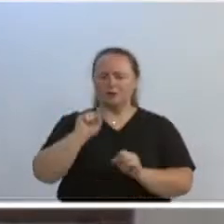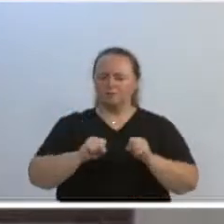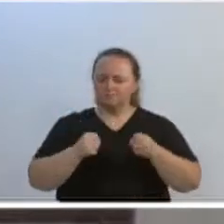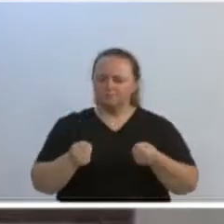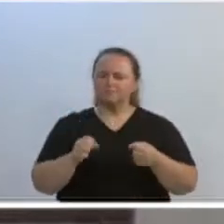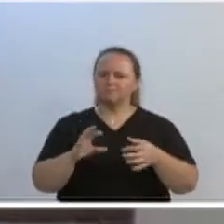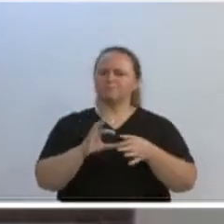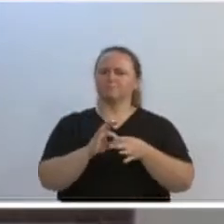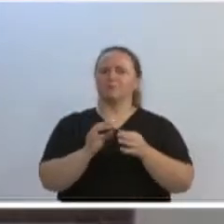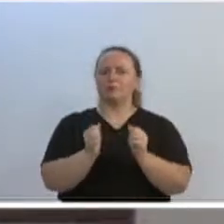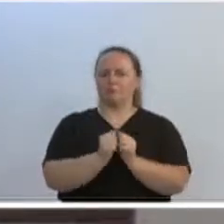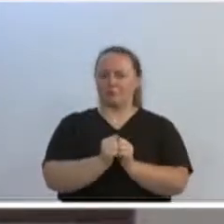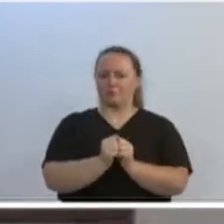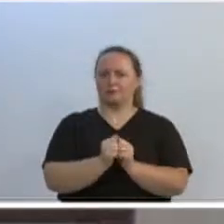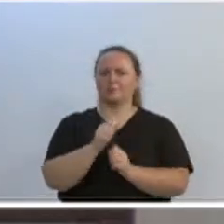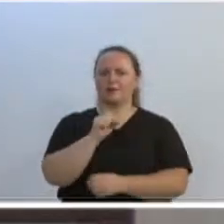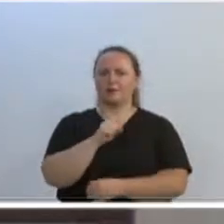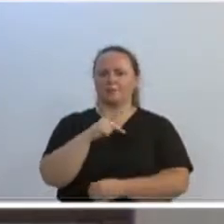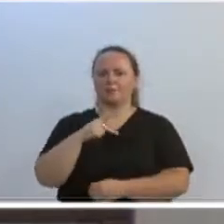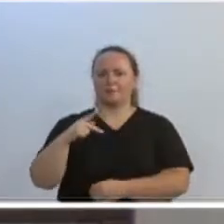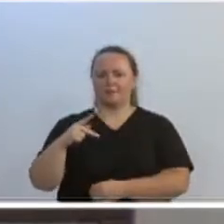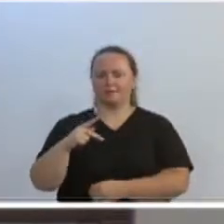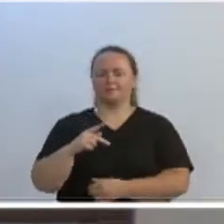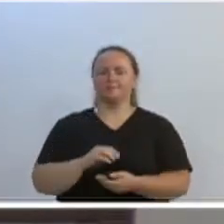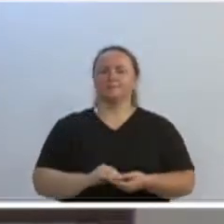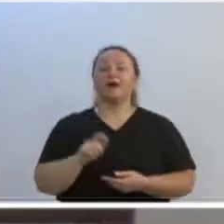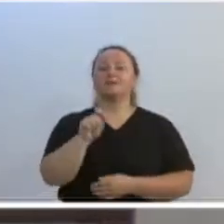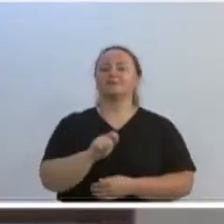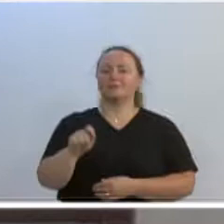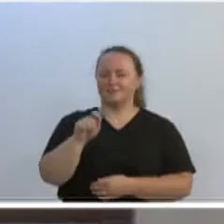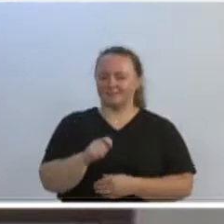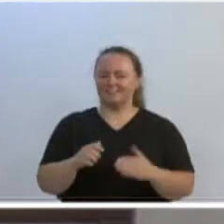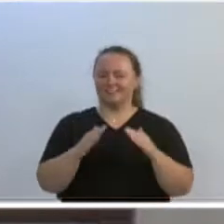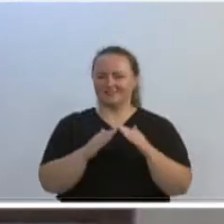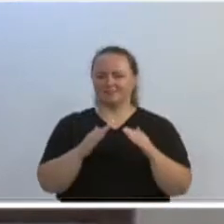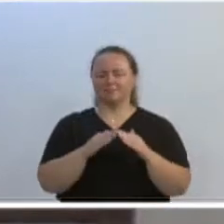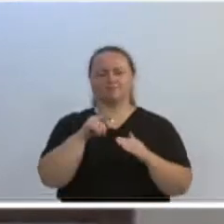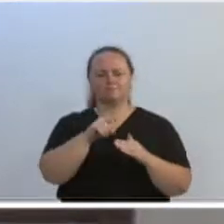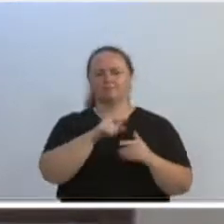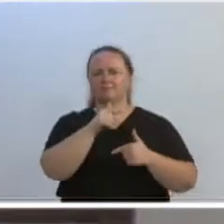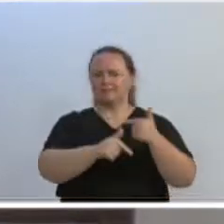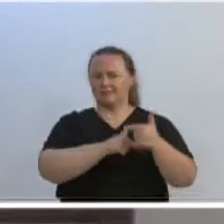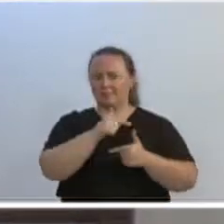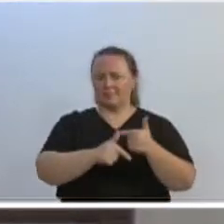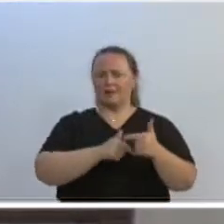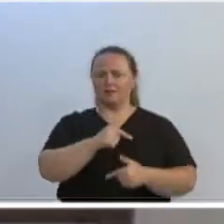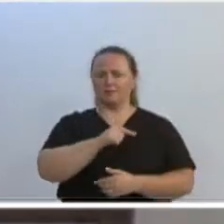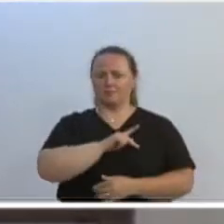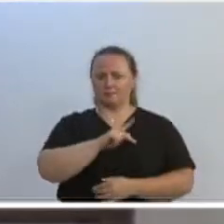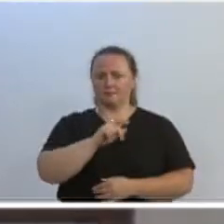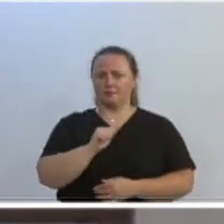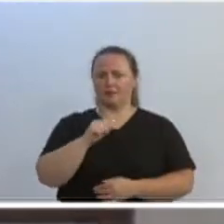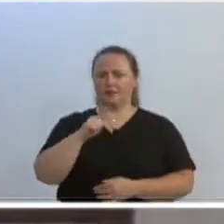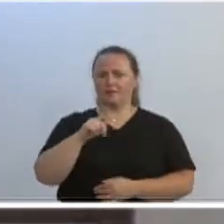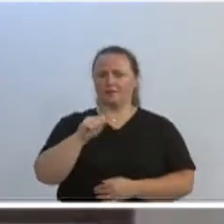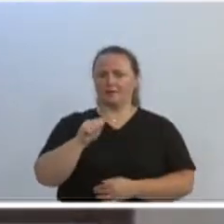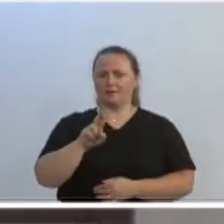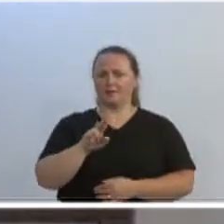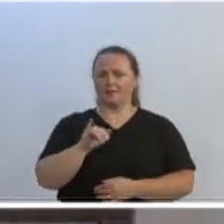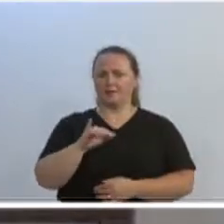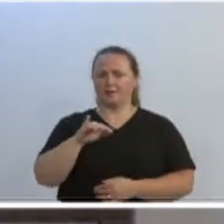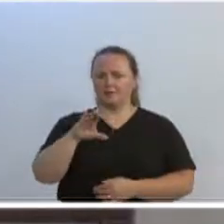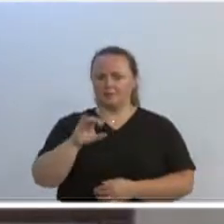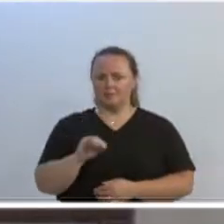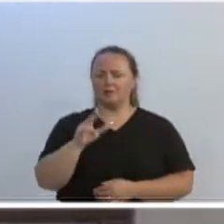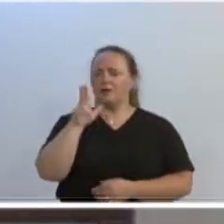anteriormente que voltou a comandar a sucessão e tem feito um ótimo trabalho modo de trabalho para a região do governo guilherme